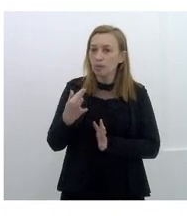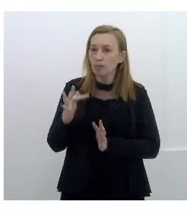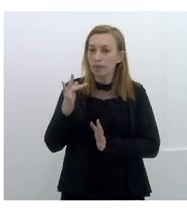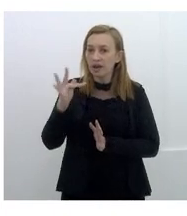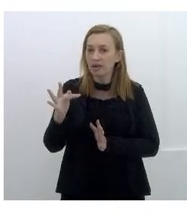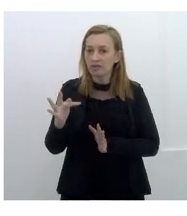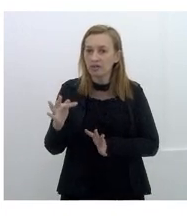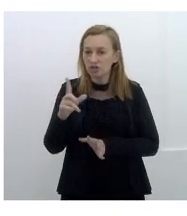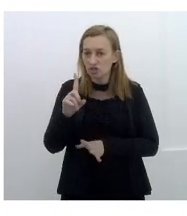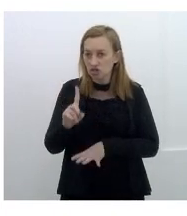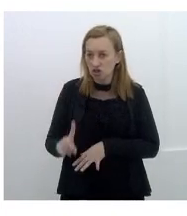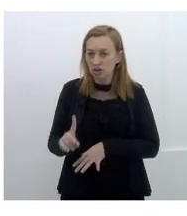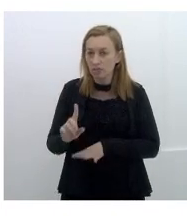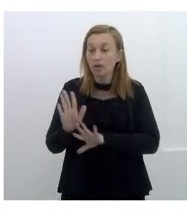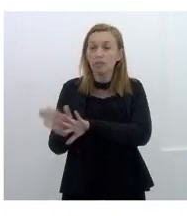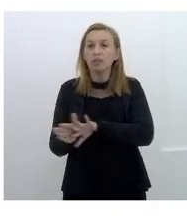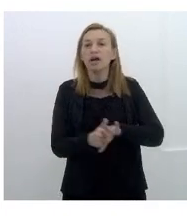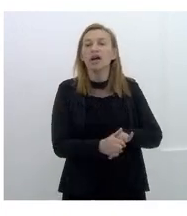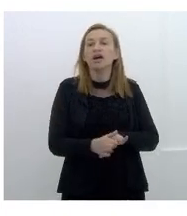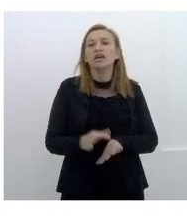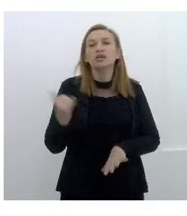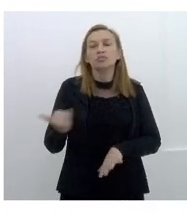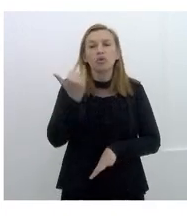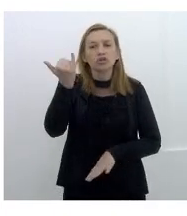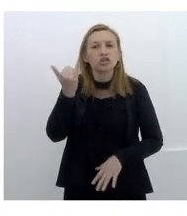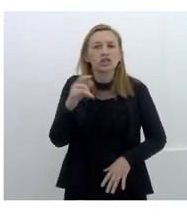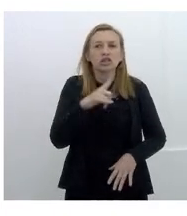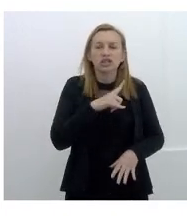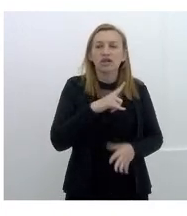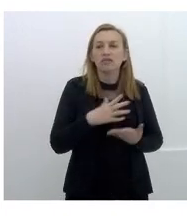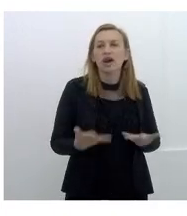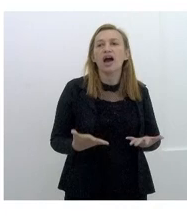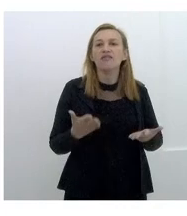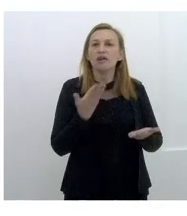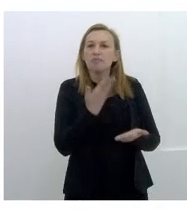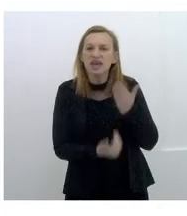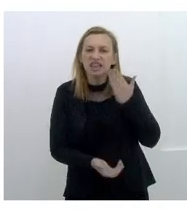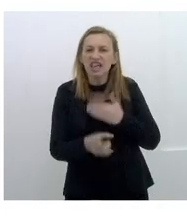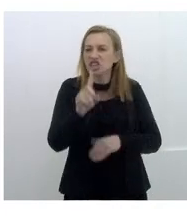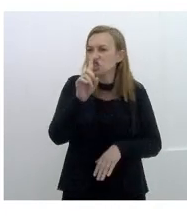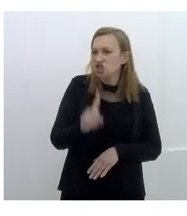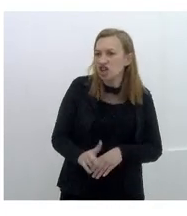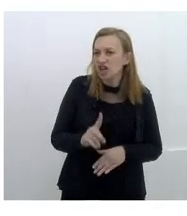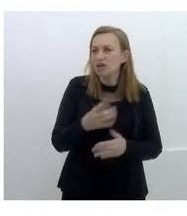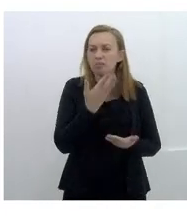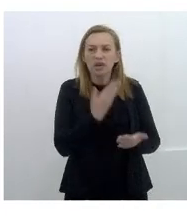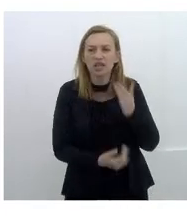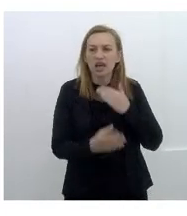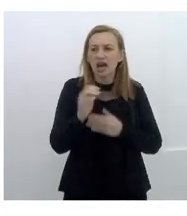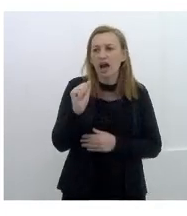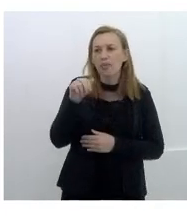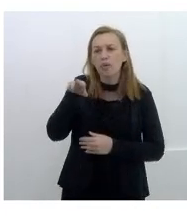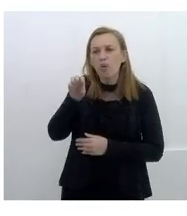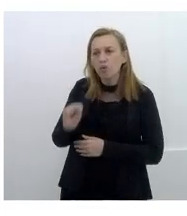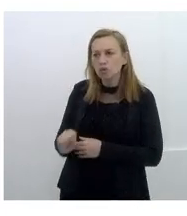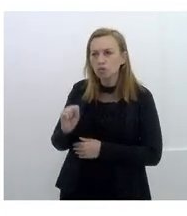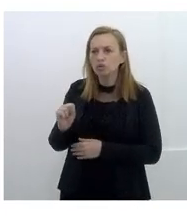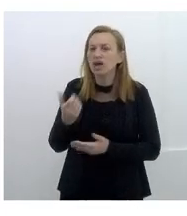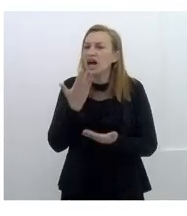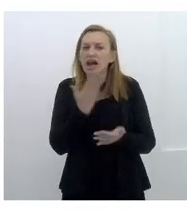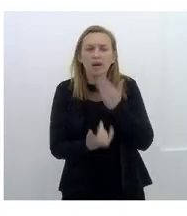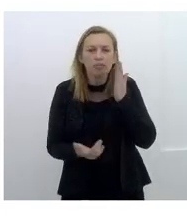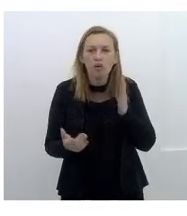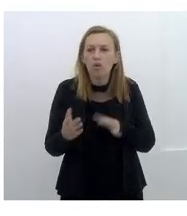Então essa uma das coisas mais importantes que houve aí a vai perder os direitos vai perder o abono de permanência